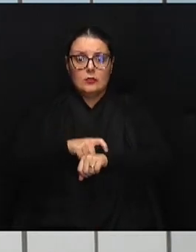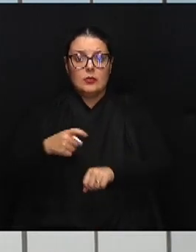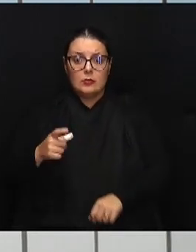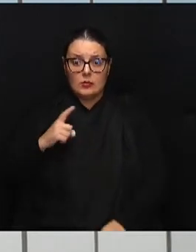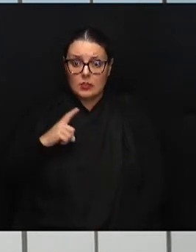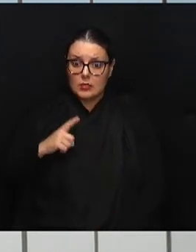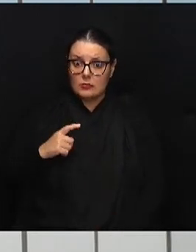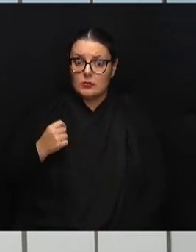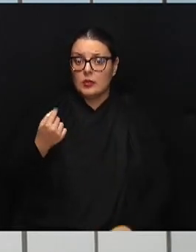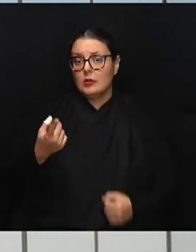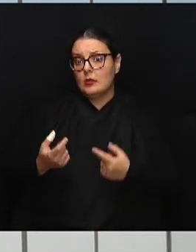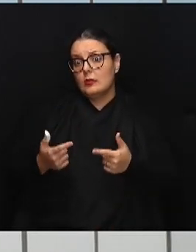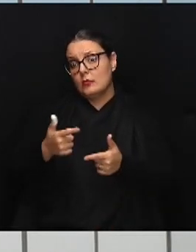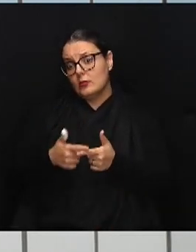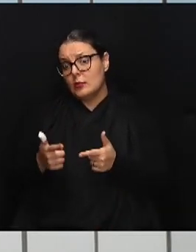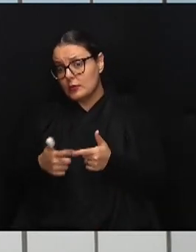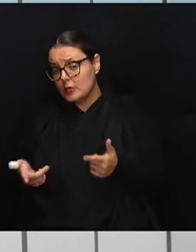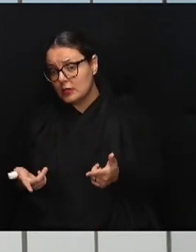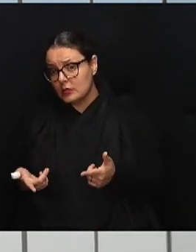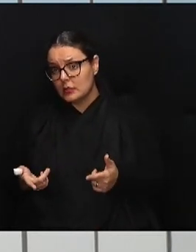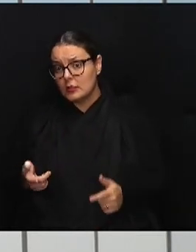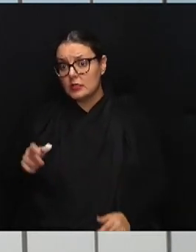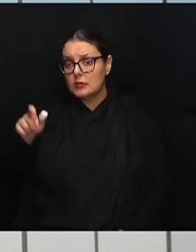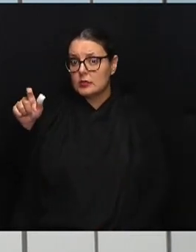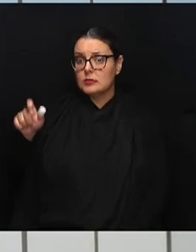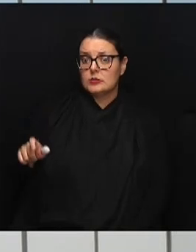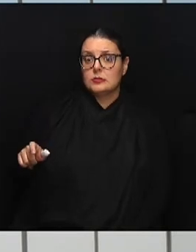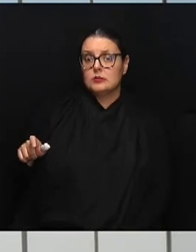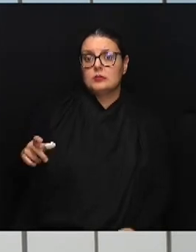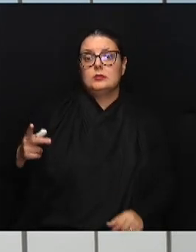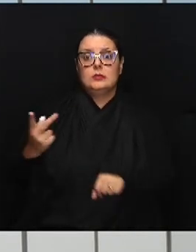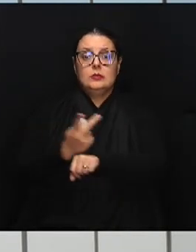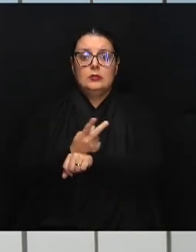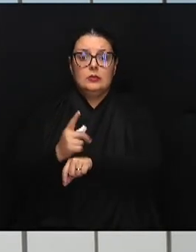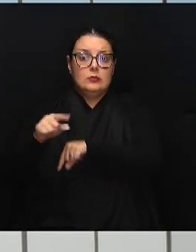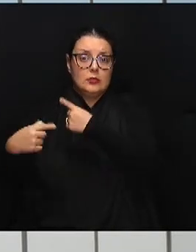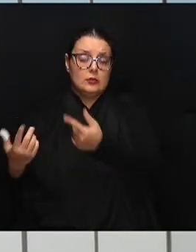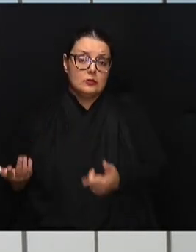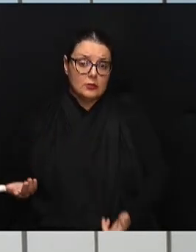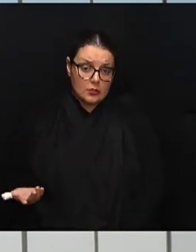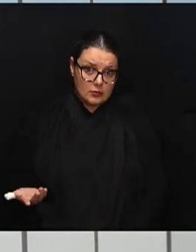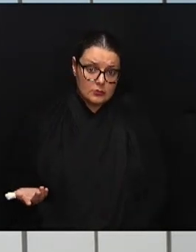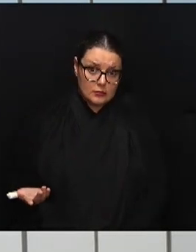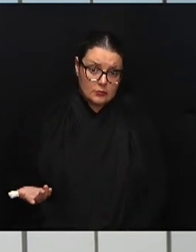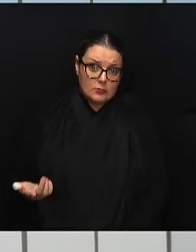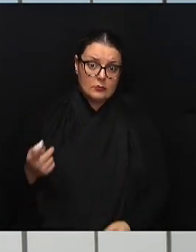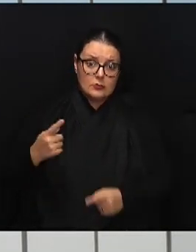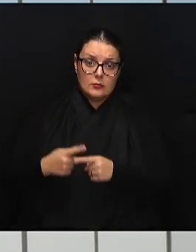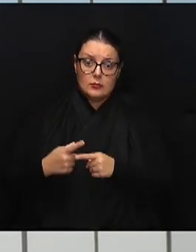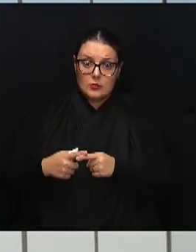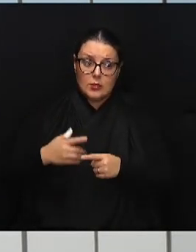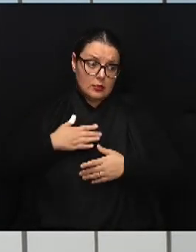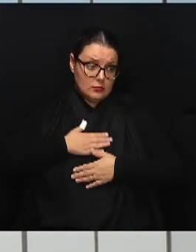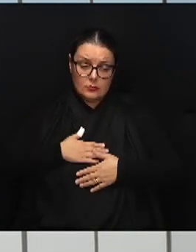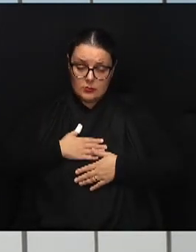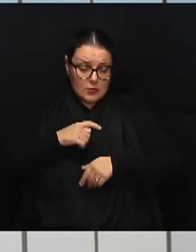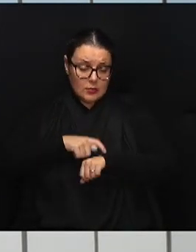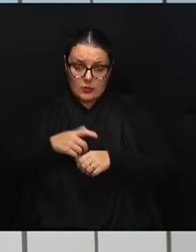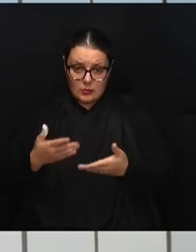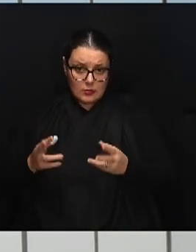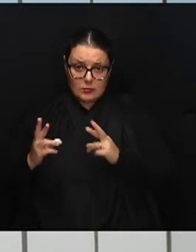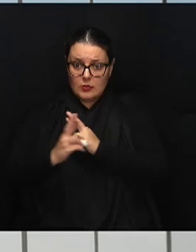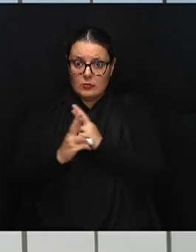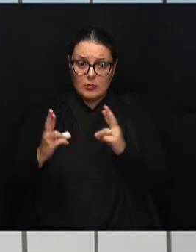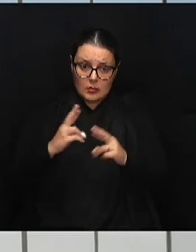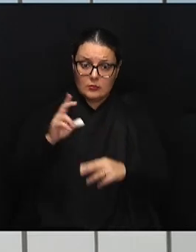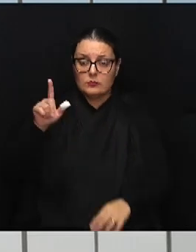algum desentendimento e esta pessoa vai então procurar outra, né? Porque ela está insatisfeita nesse momento com a relação. E